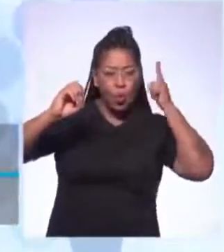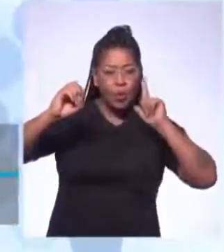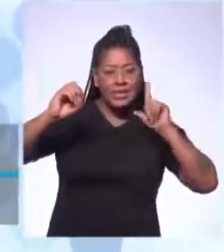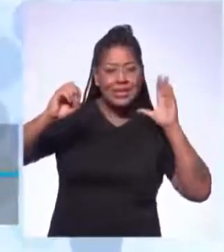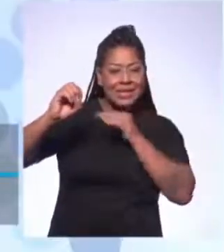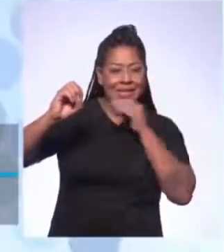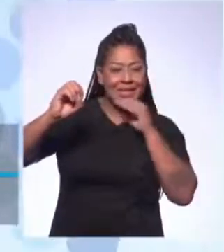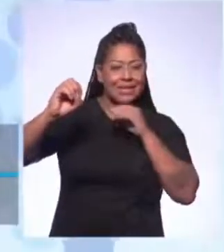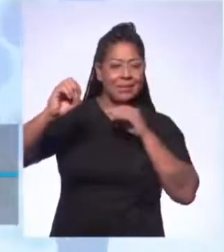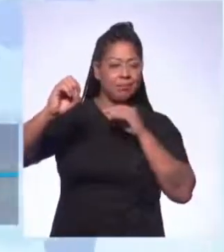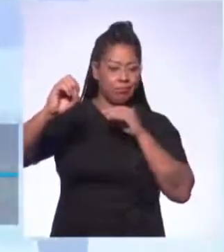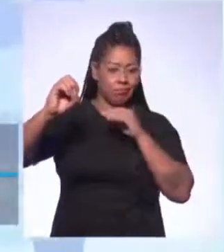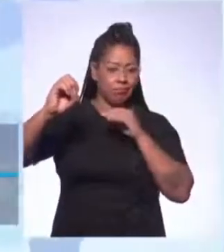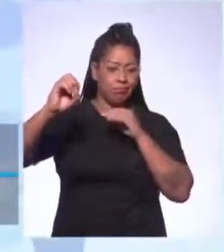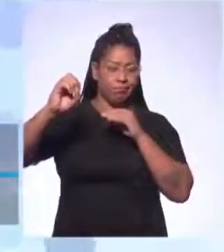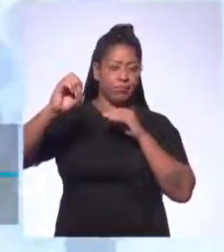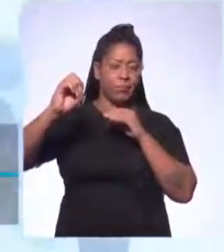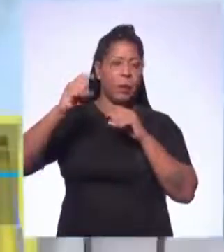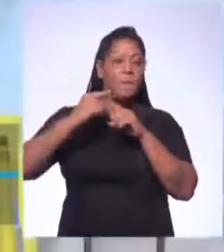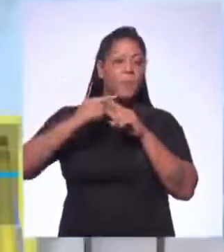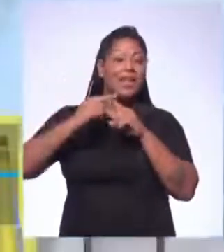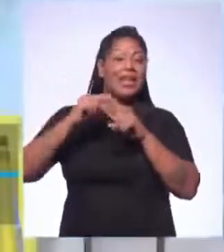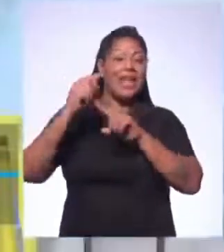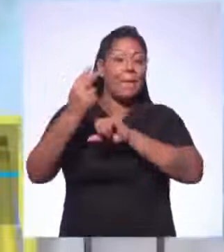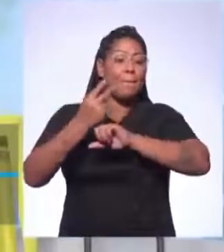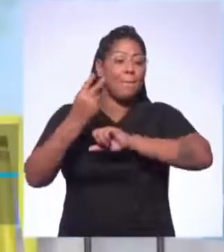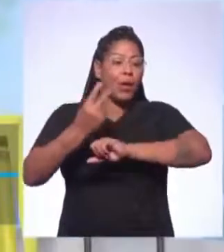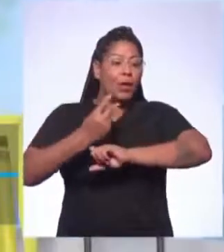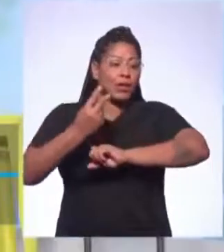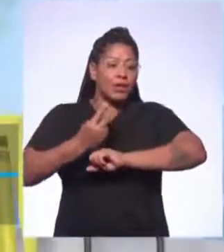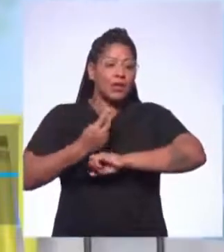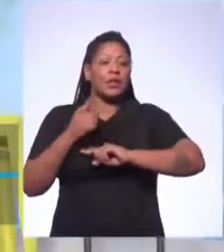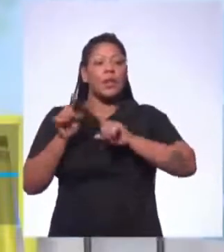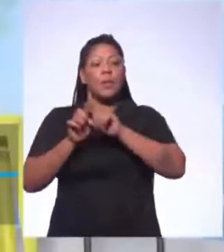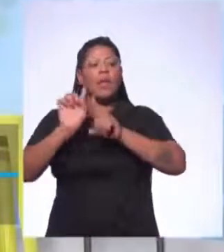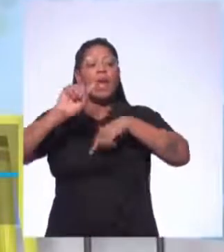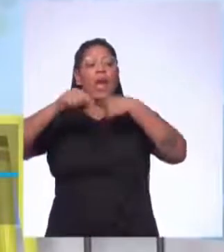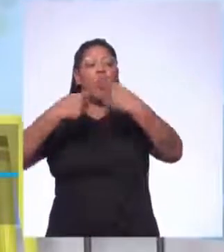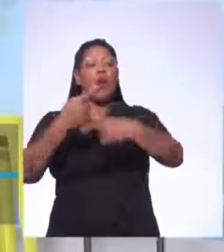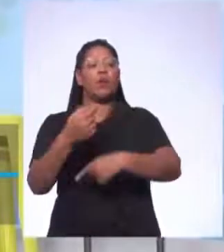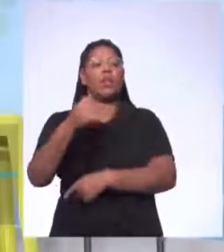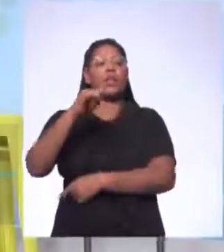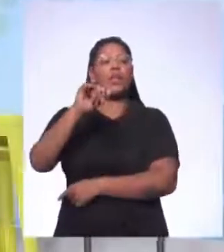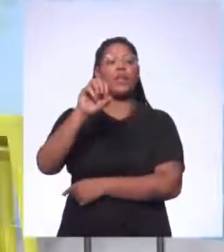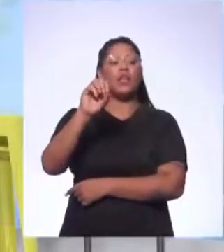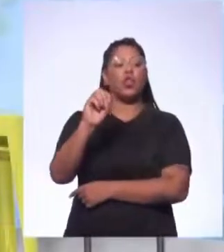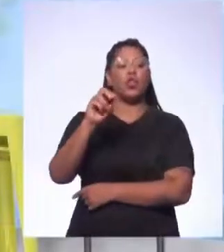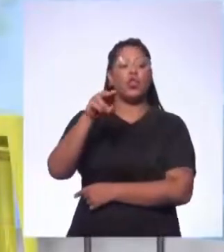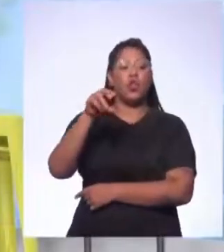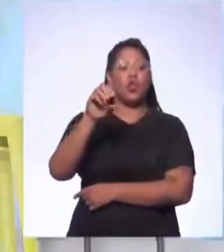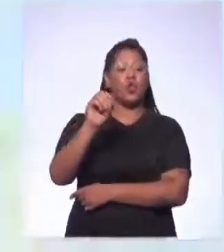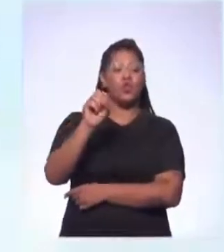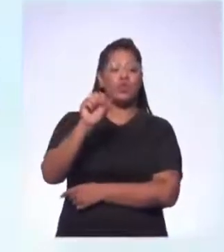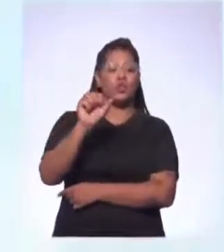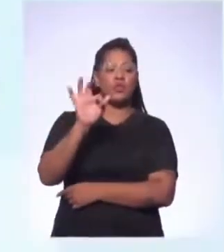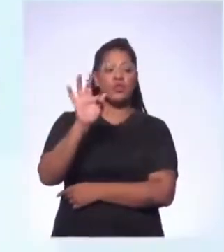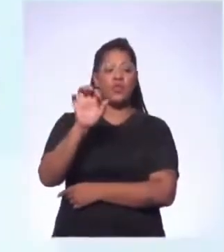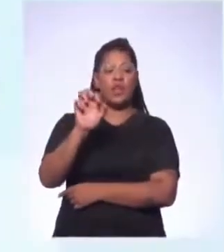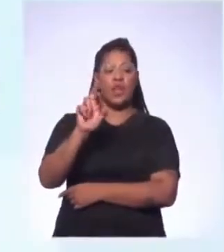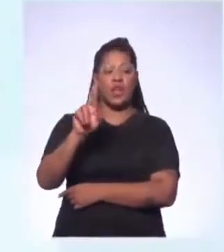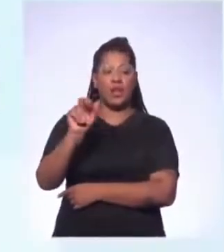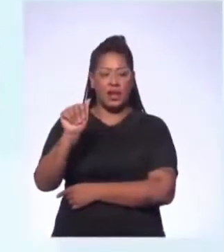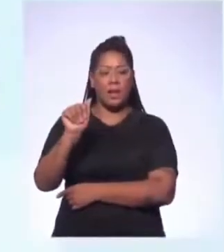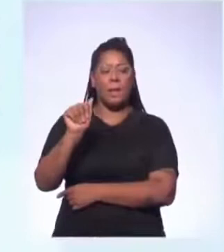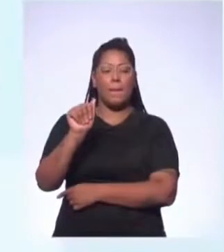camada. E aí nós temos a parte mais inferior da termosfera, é chamada de ionosfera. É a